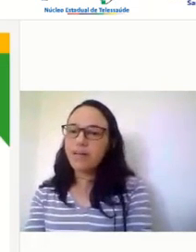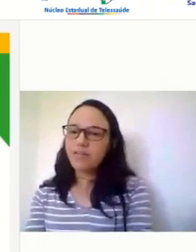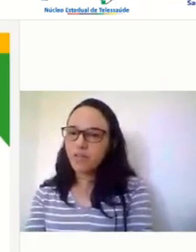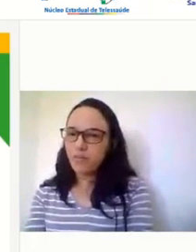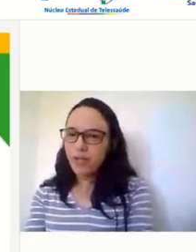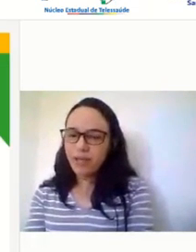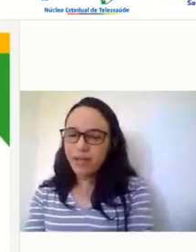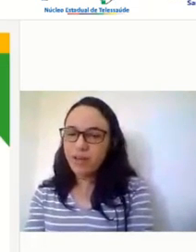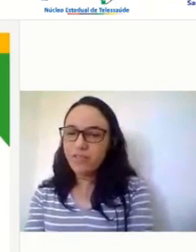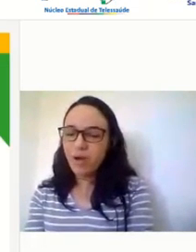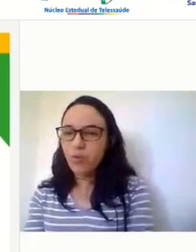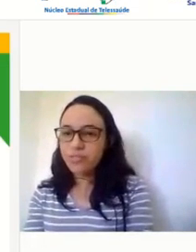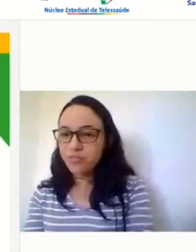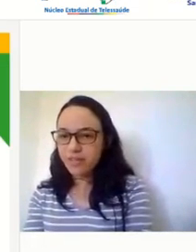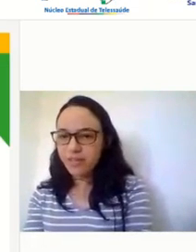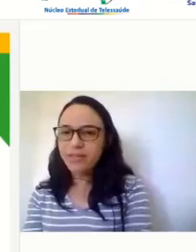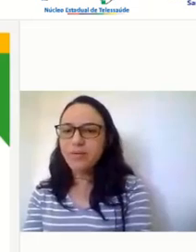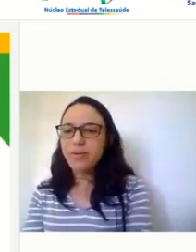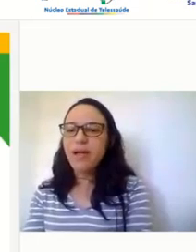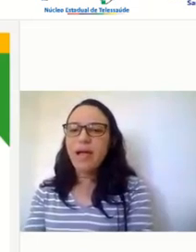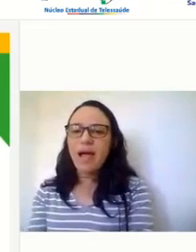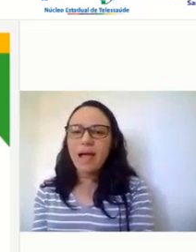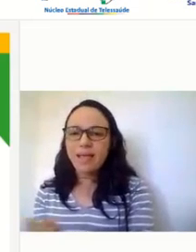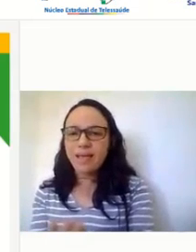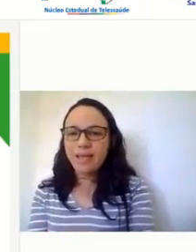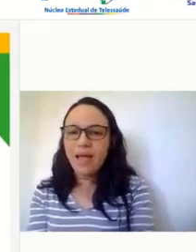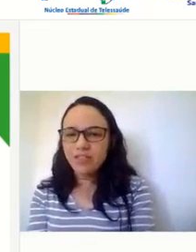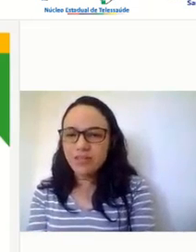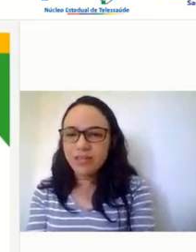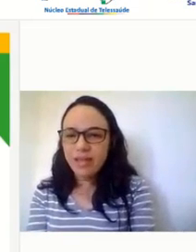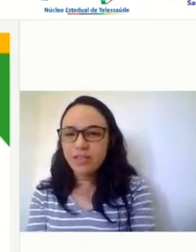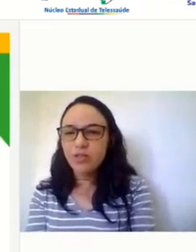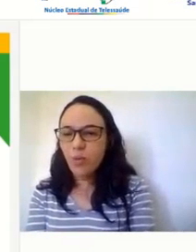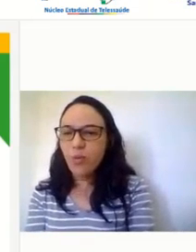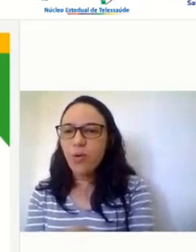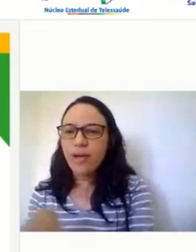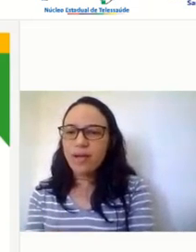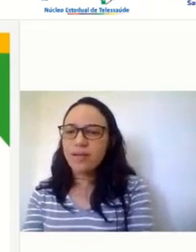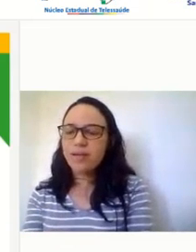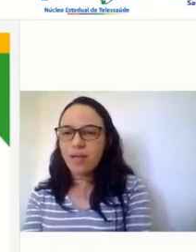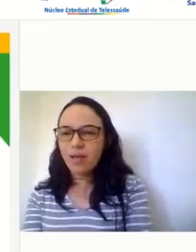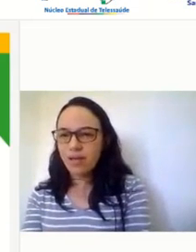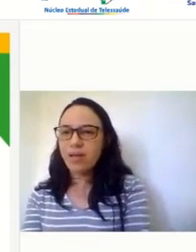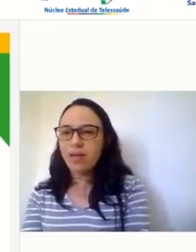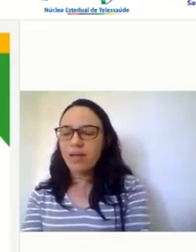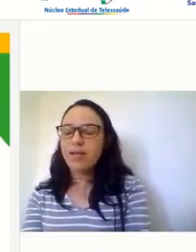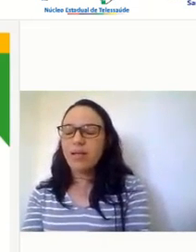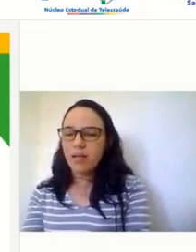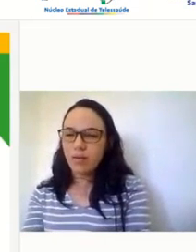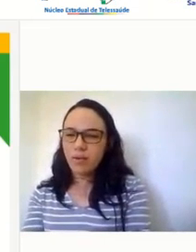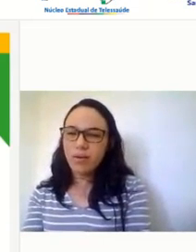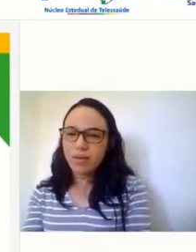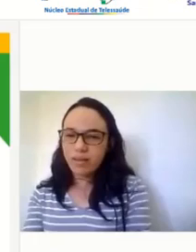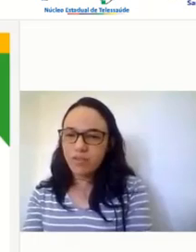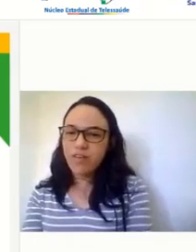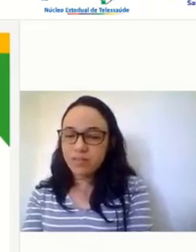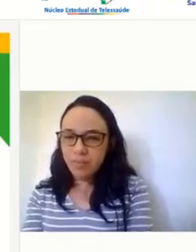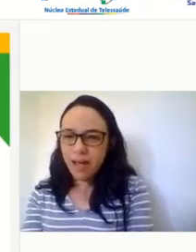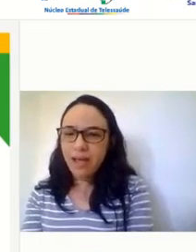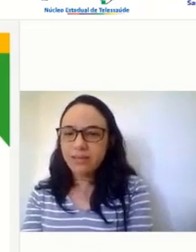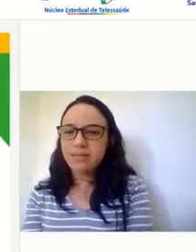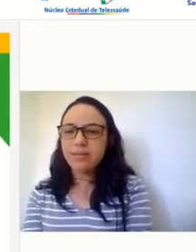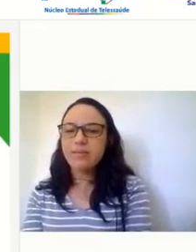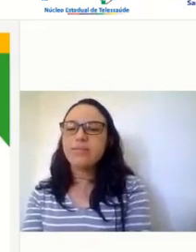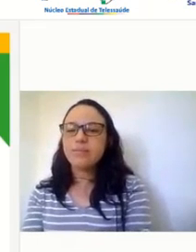ali a gente tem a força que me faz parte do padrão